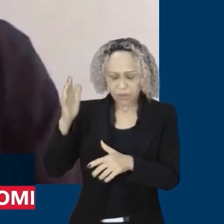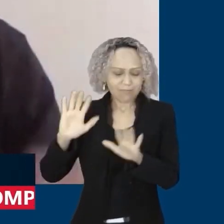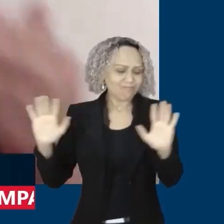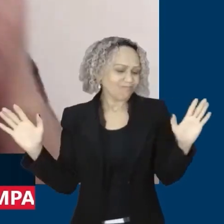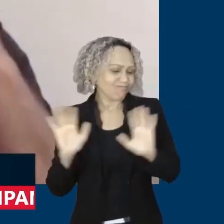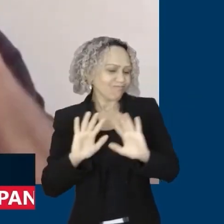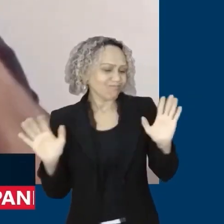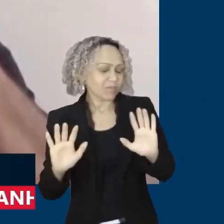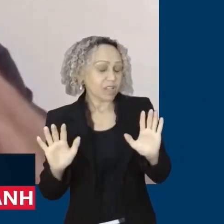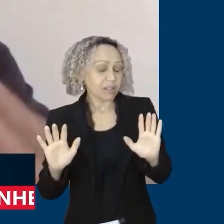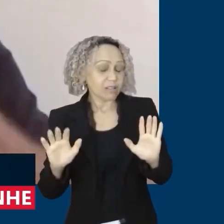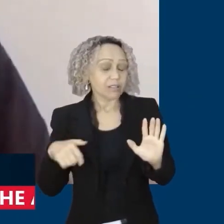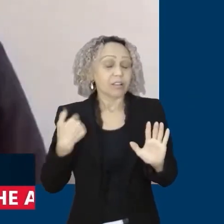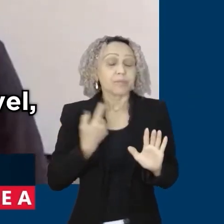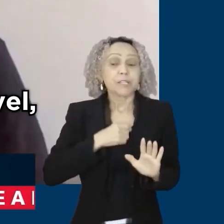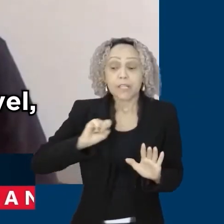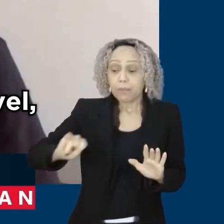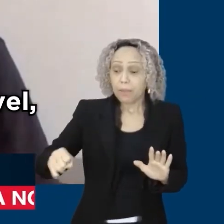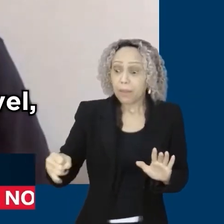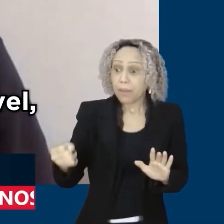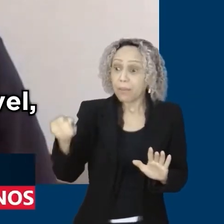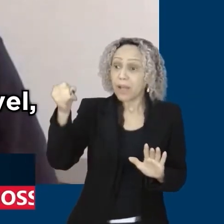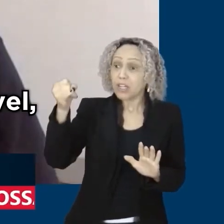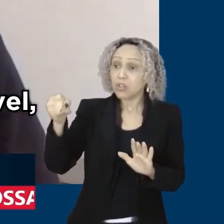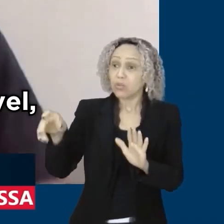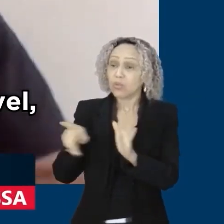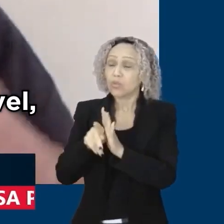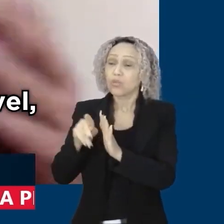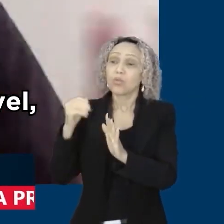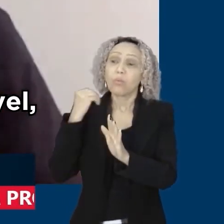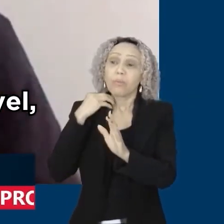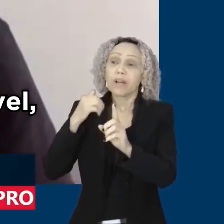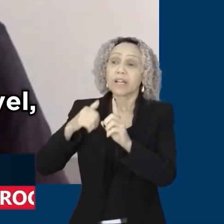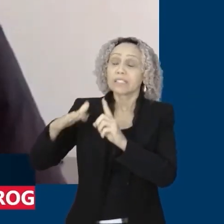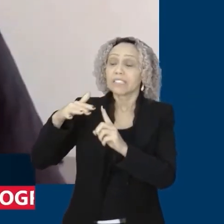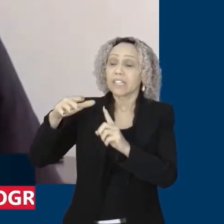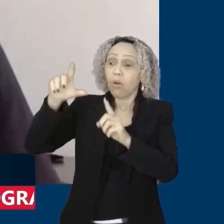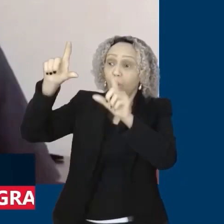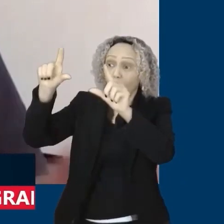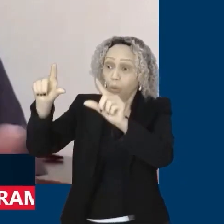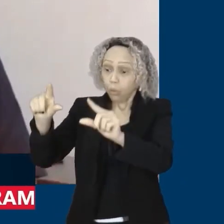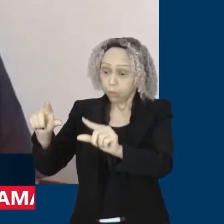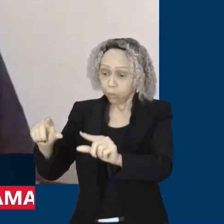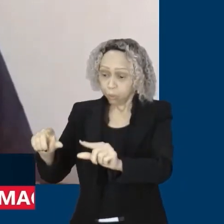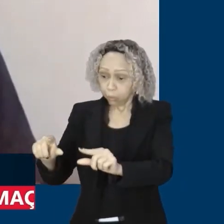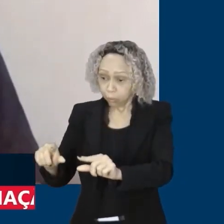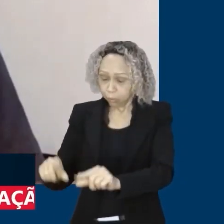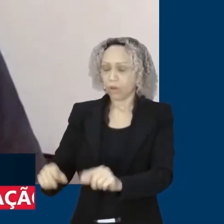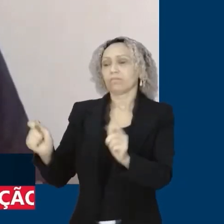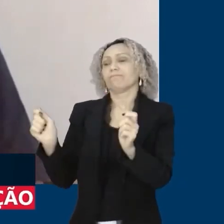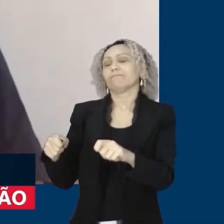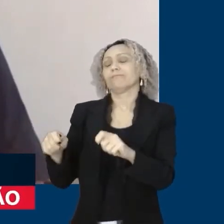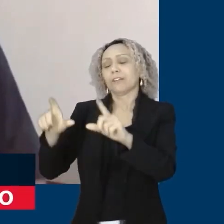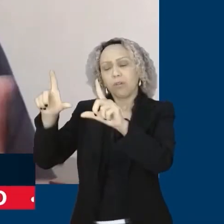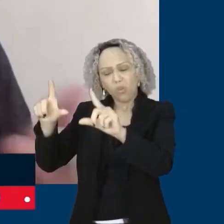drástica da taxa de juros, a gente voltar a um patamar razoável, a um padrão